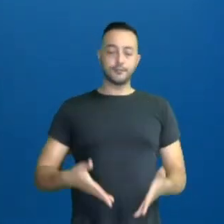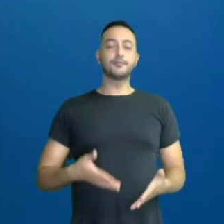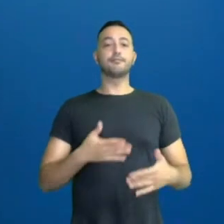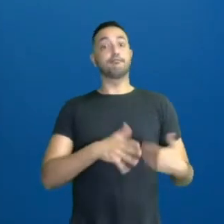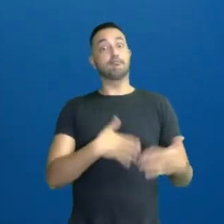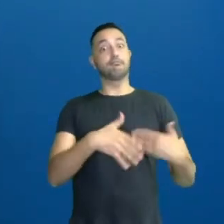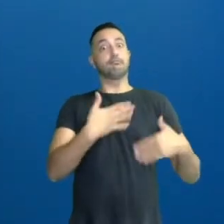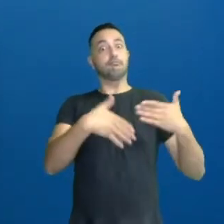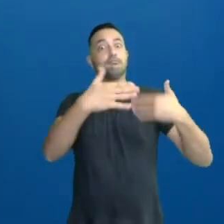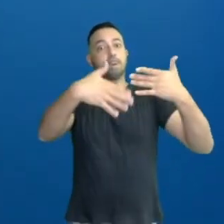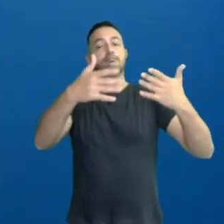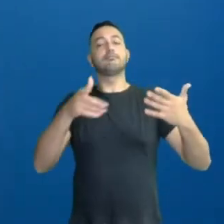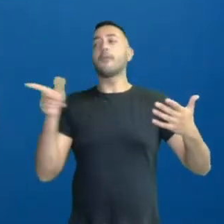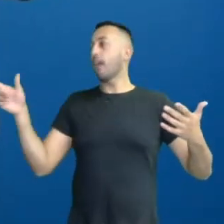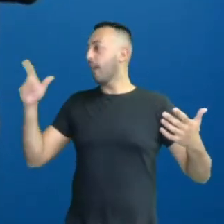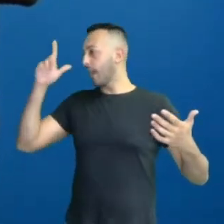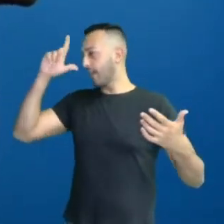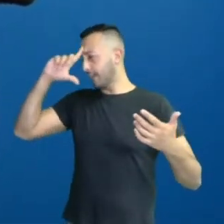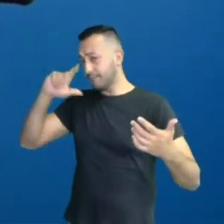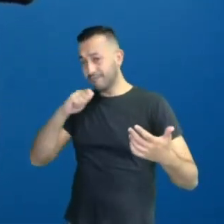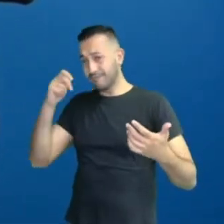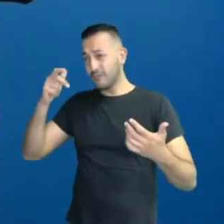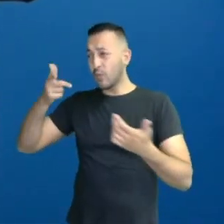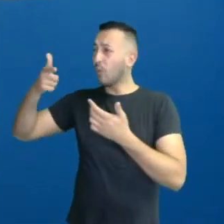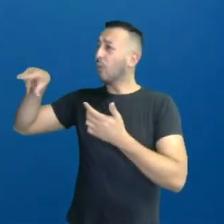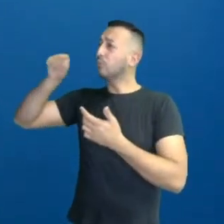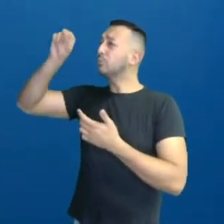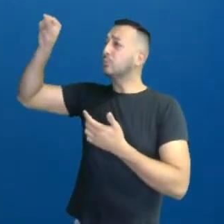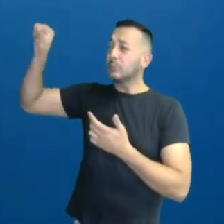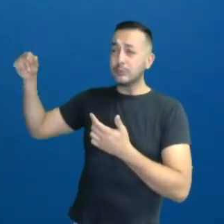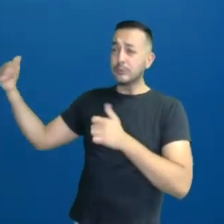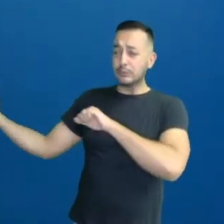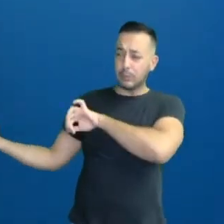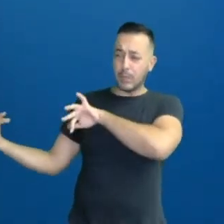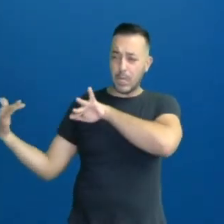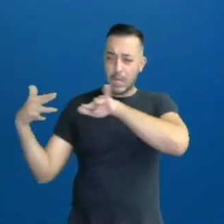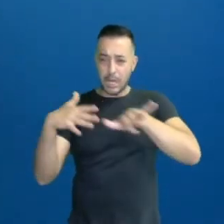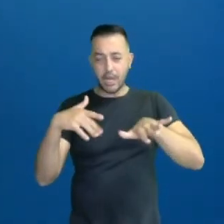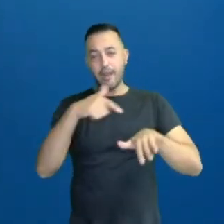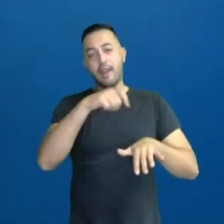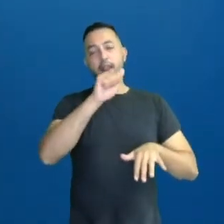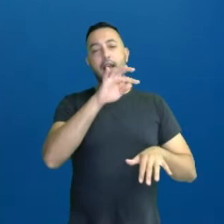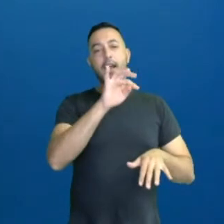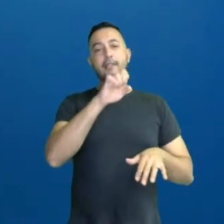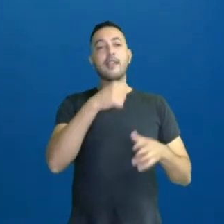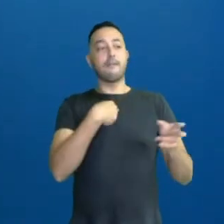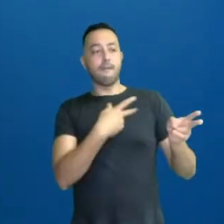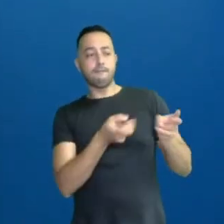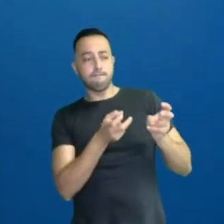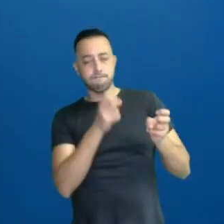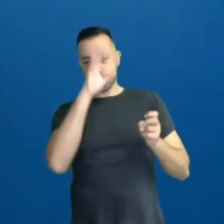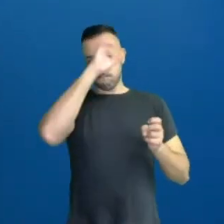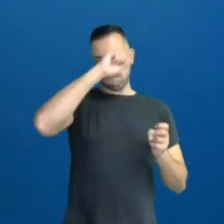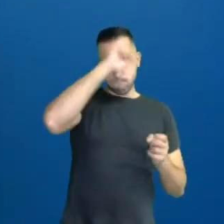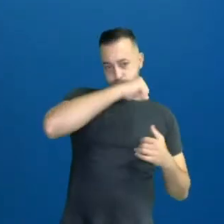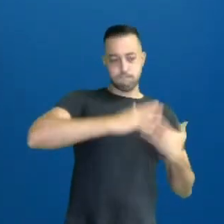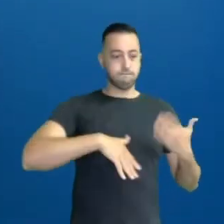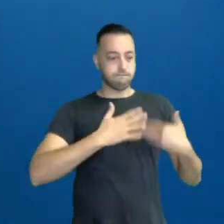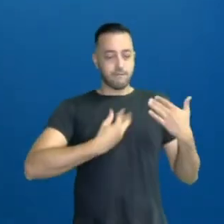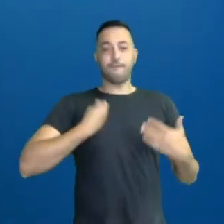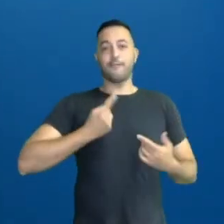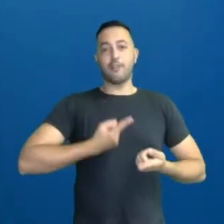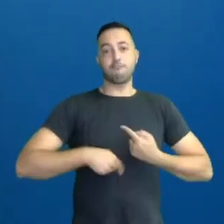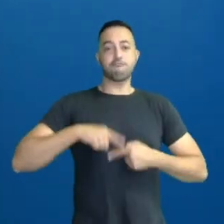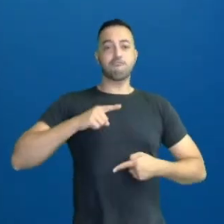desenvolvido muito, muitos estrangeiros iam para Atenas, para lá se desenvolver e ter uma melhores condições de vida.